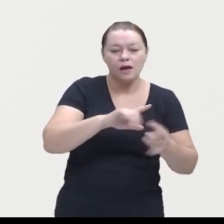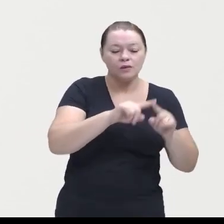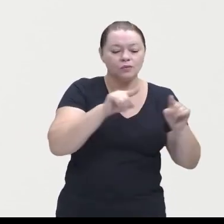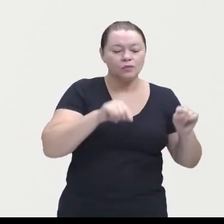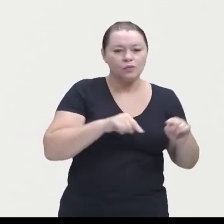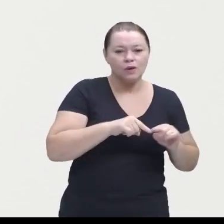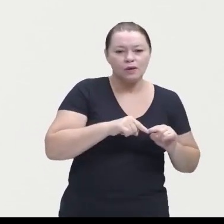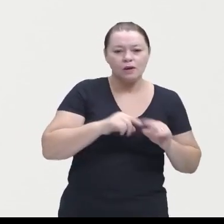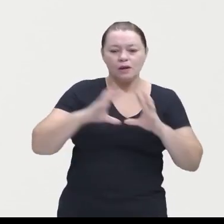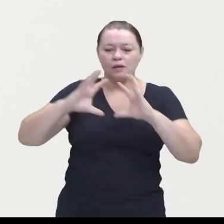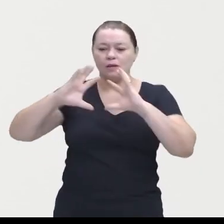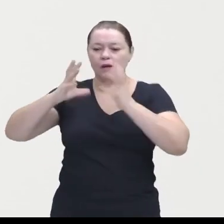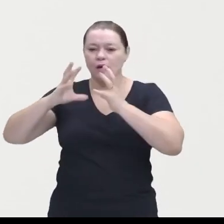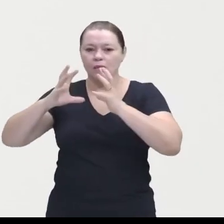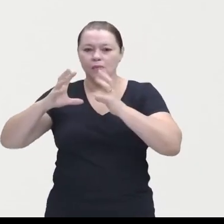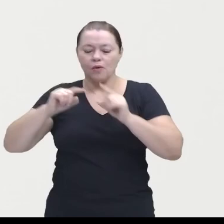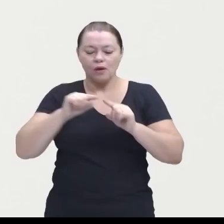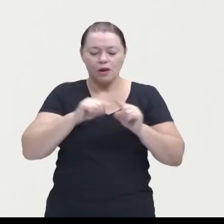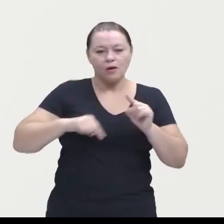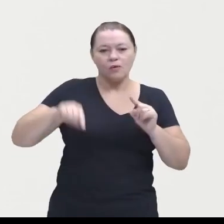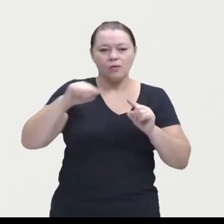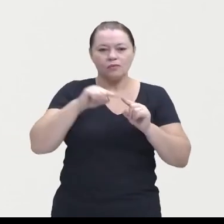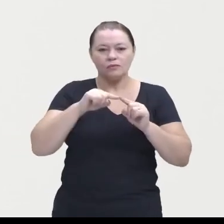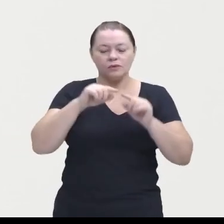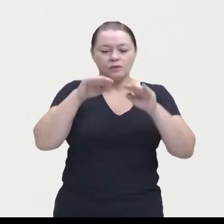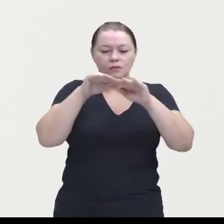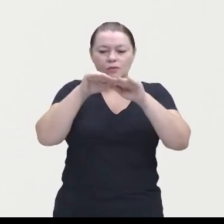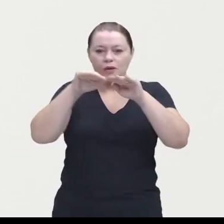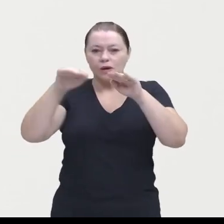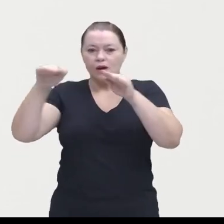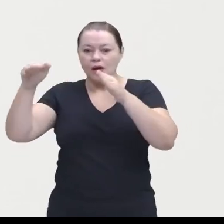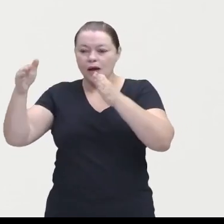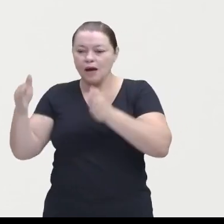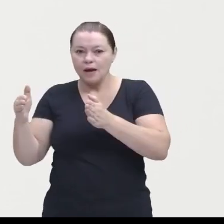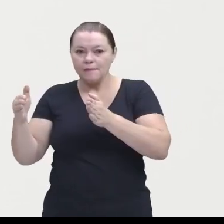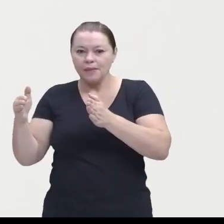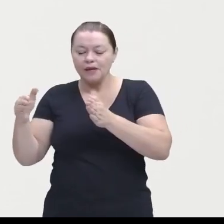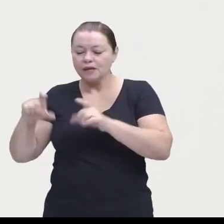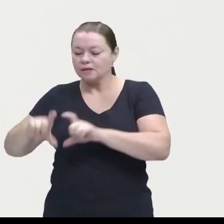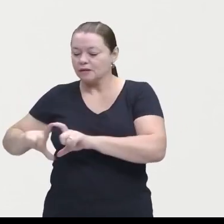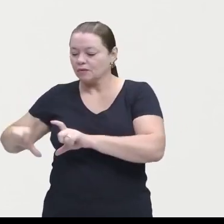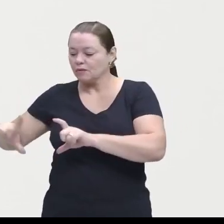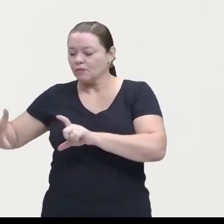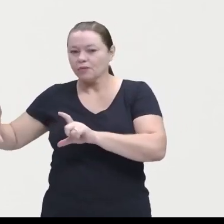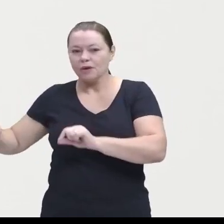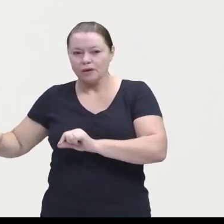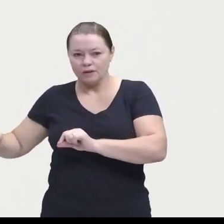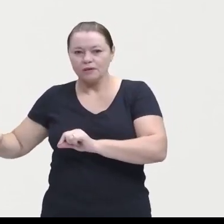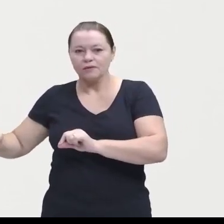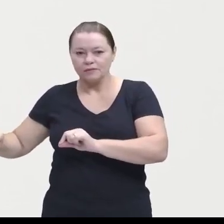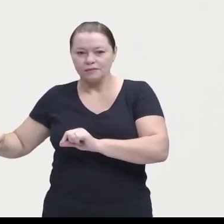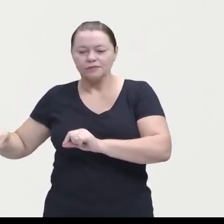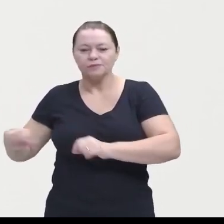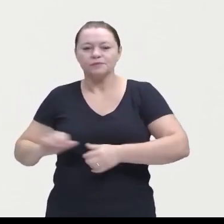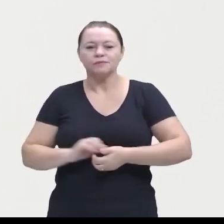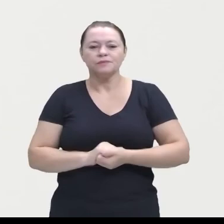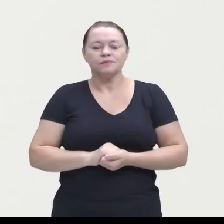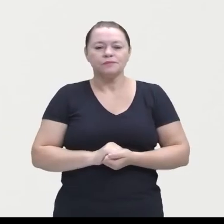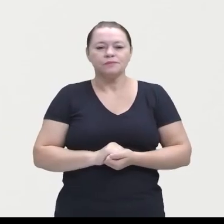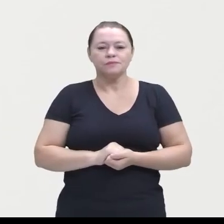bola relaciona o círculo. A mesa relaciona-se com o retângulo.